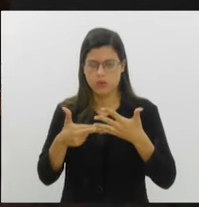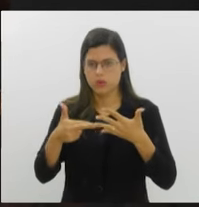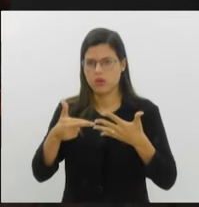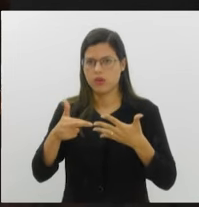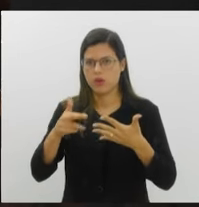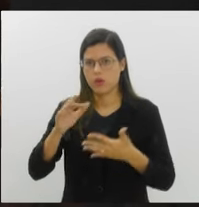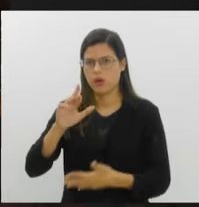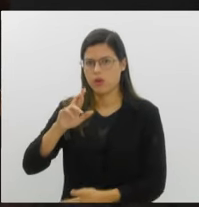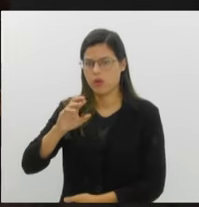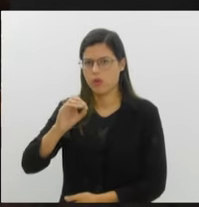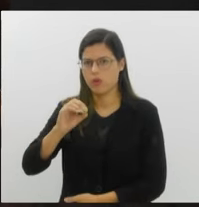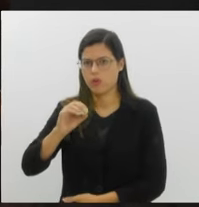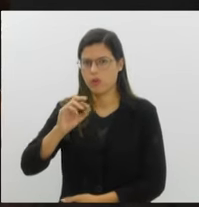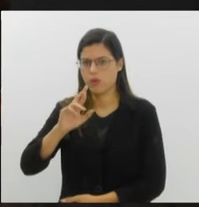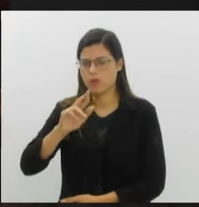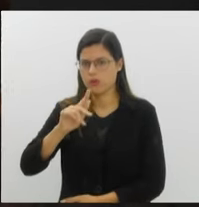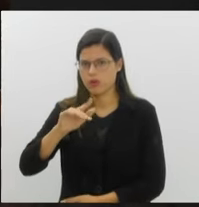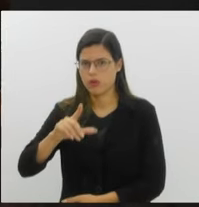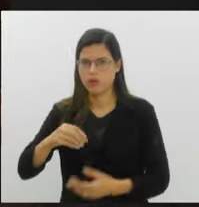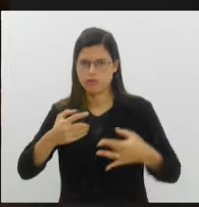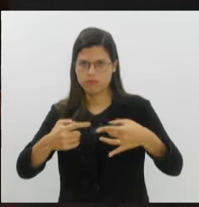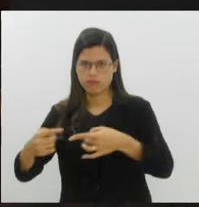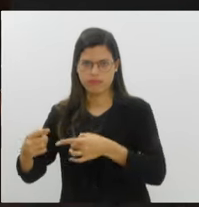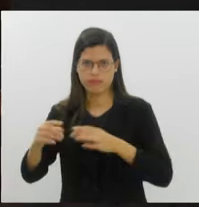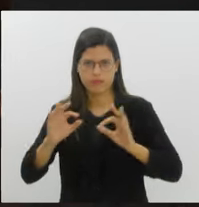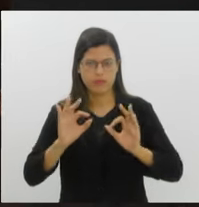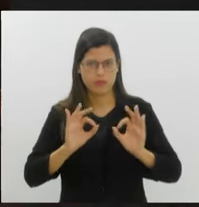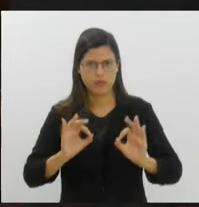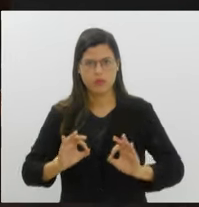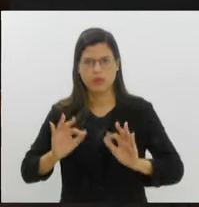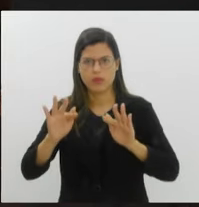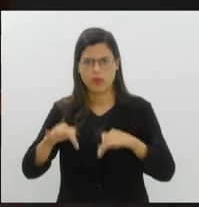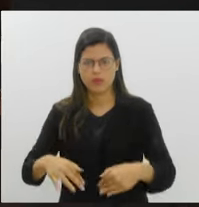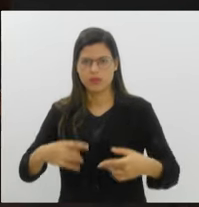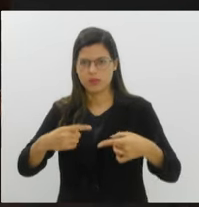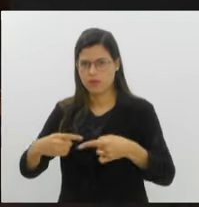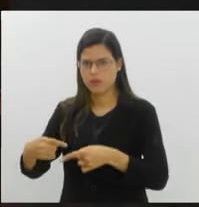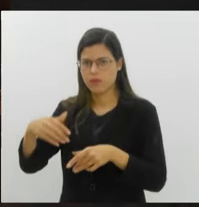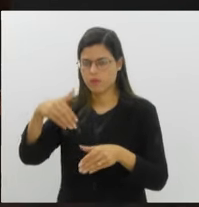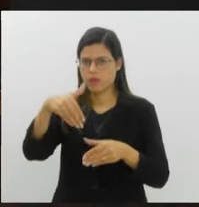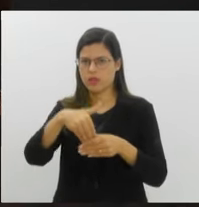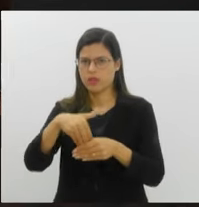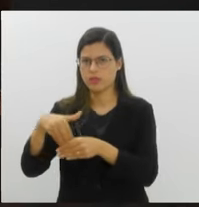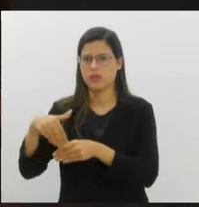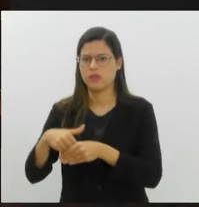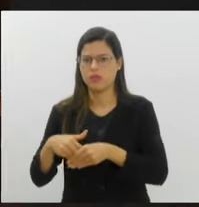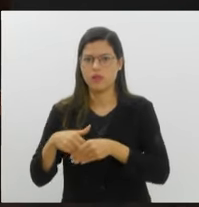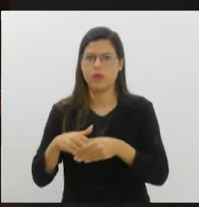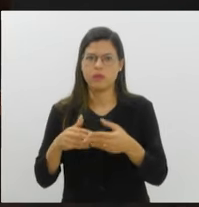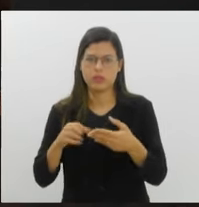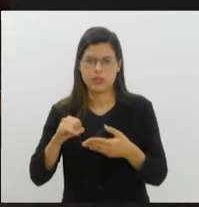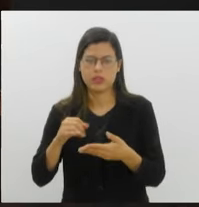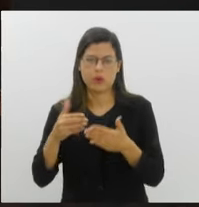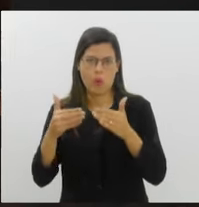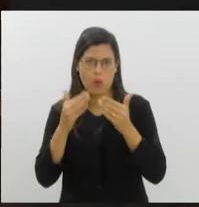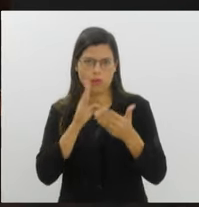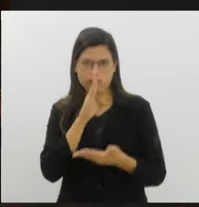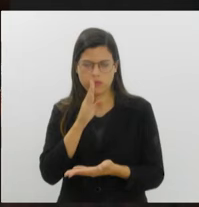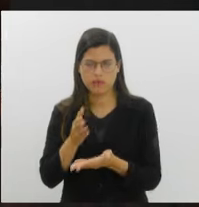Amorim. Em discussão, não havendo quem queira discutir, encerrada a discussão. Em votação, senhores que aprovam, permaneçam como